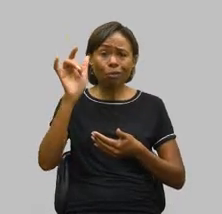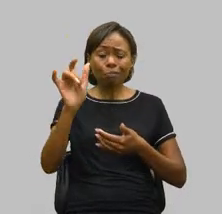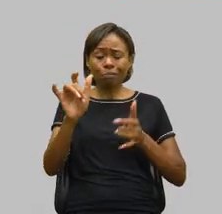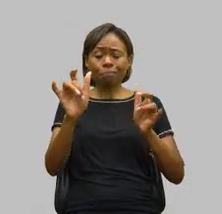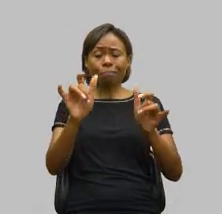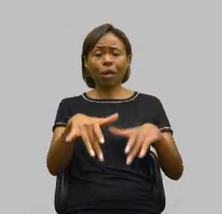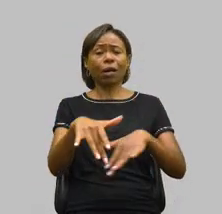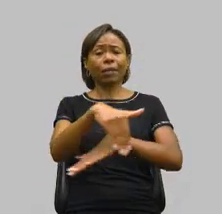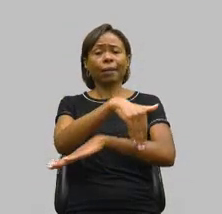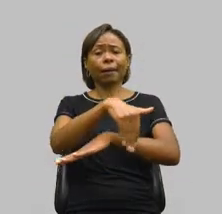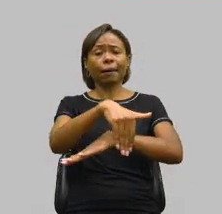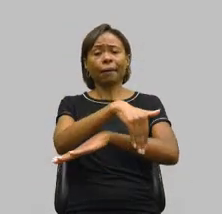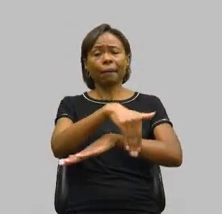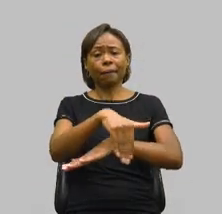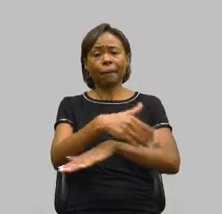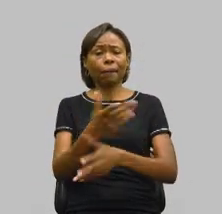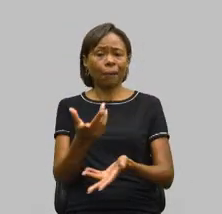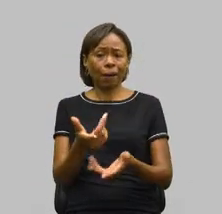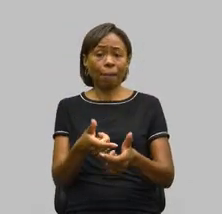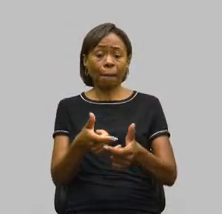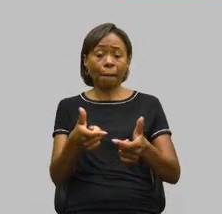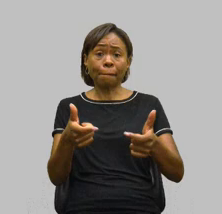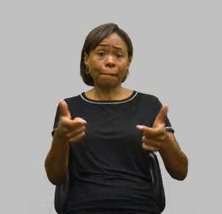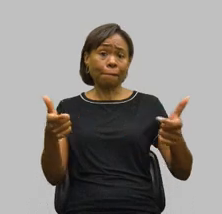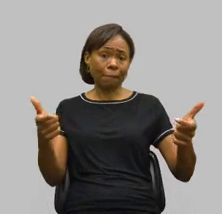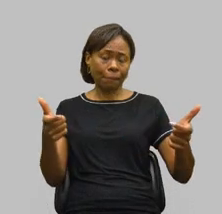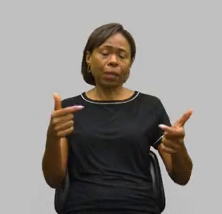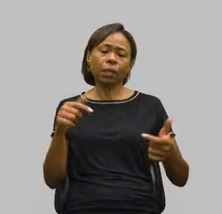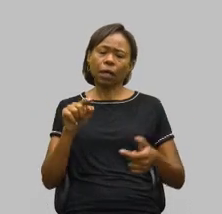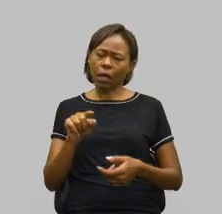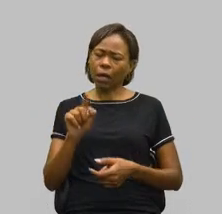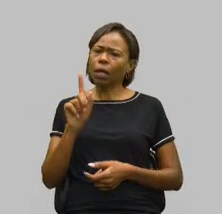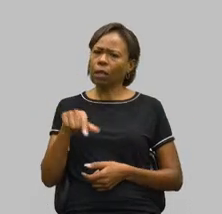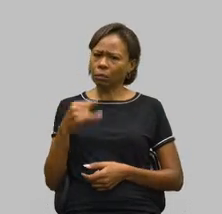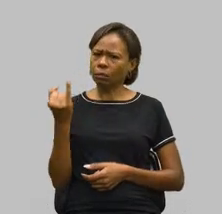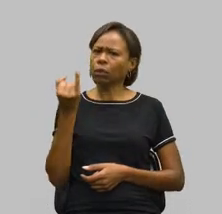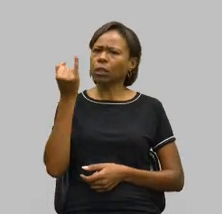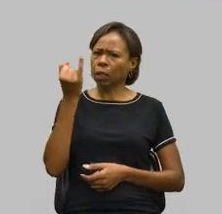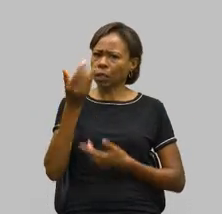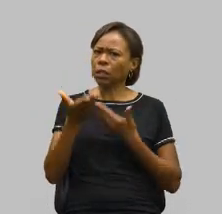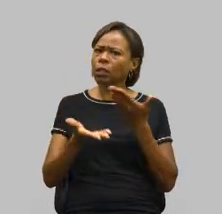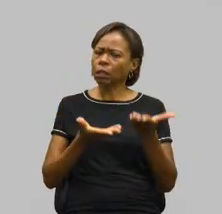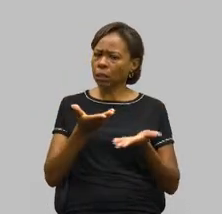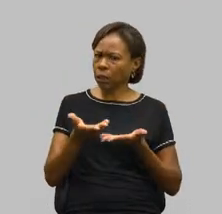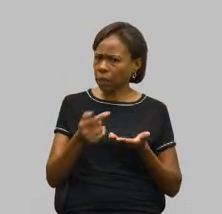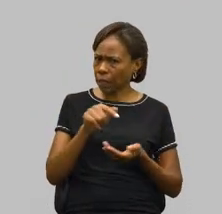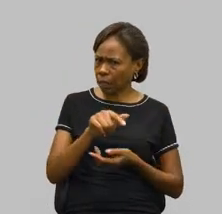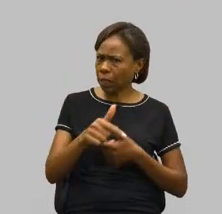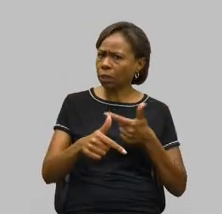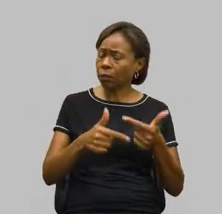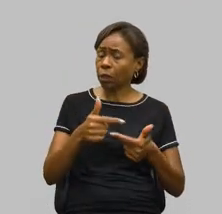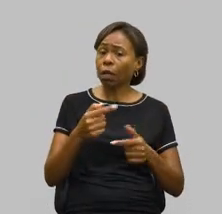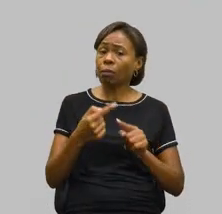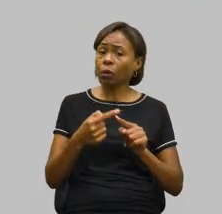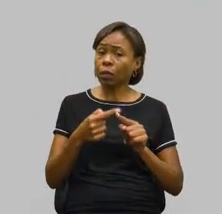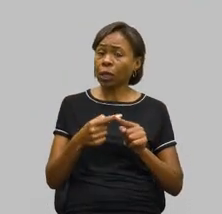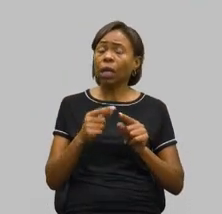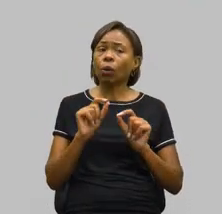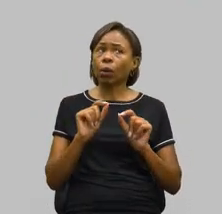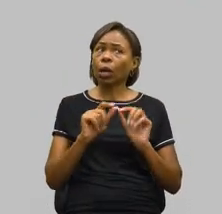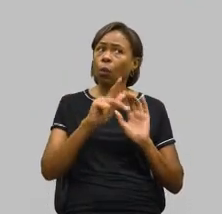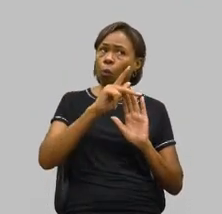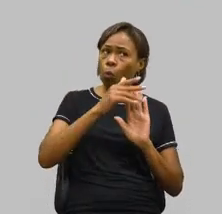essas as pessoas nessa situação e para mim é um ponto importante a ser tratado para que a gente consiga amarrar de uma vez por todas um programa que